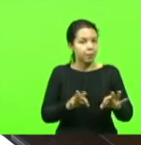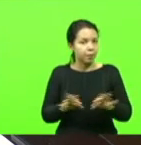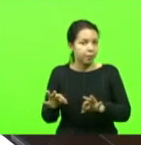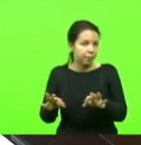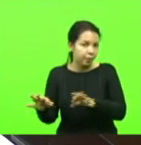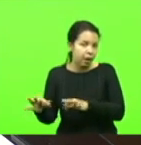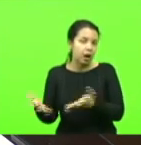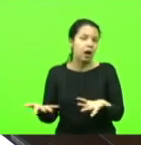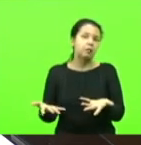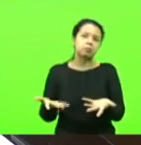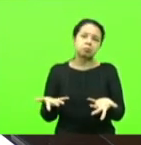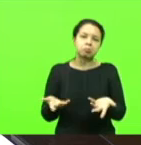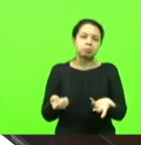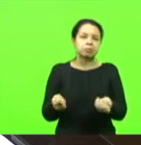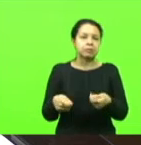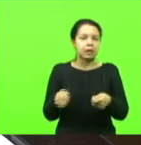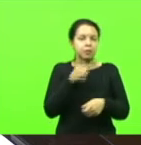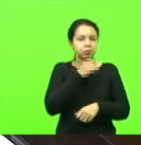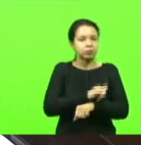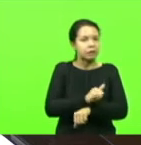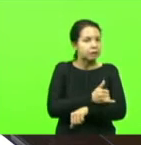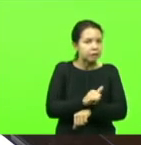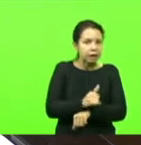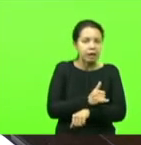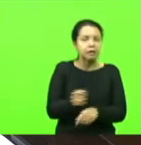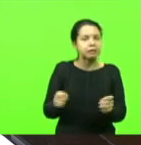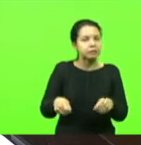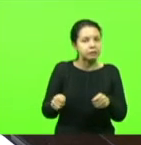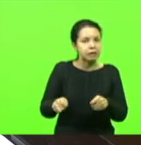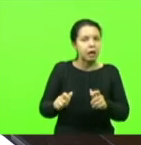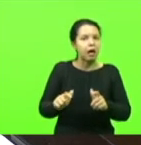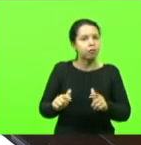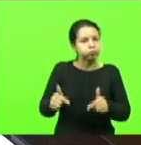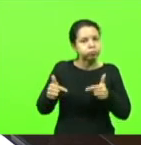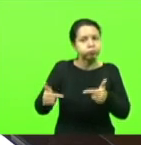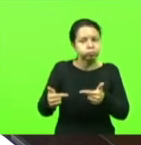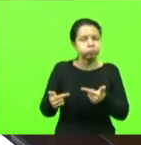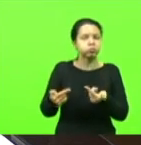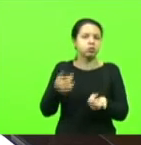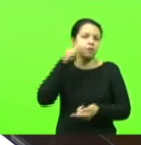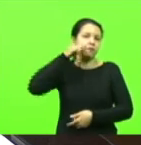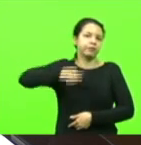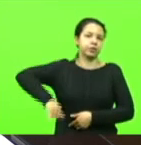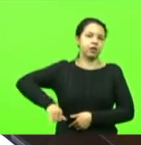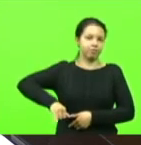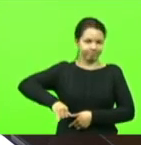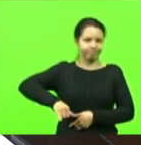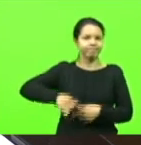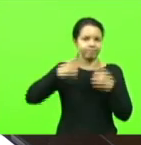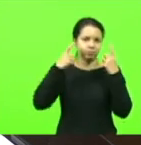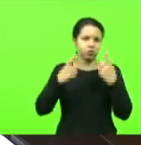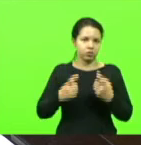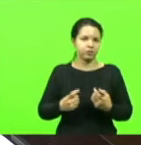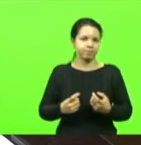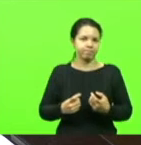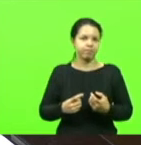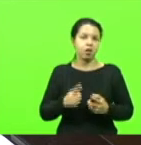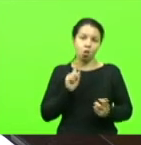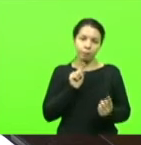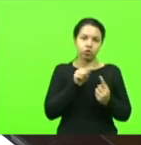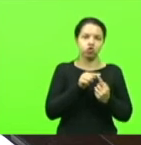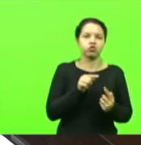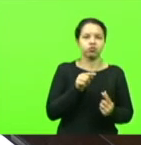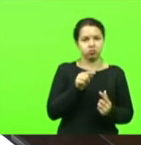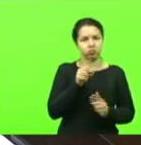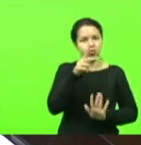cenário e possa talvez de maneira mais event mais efetiva atuar preventivamente esse objetivo do